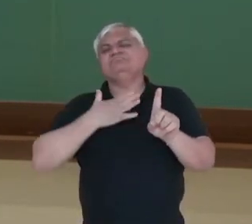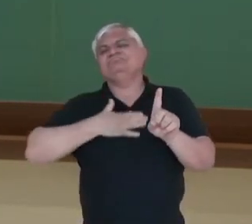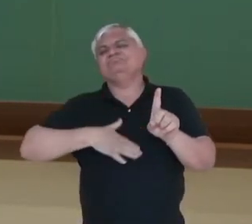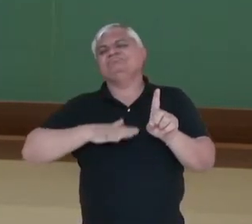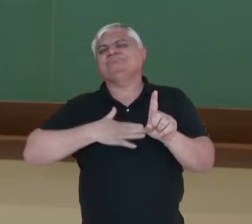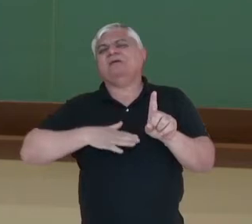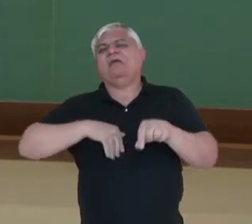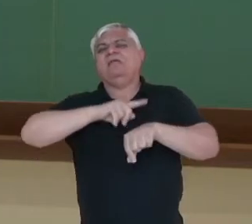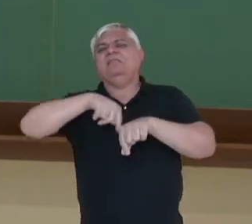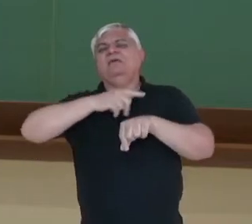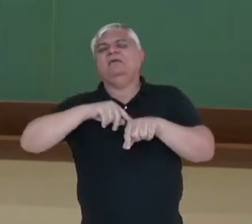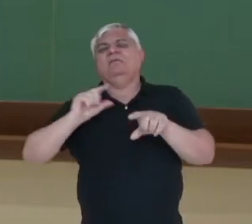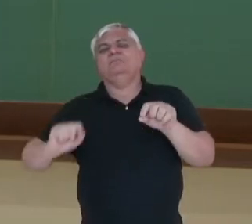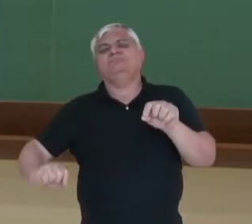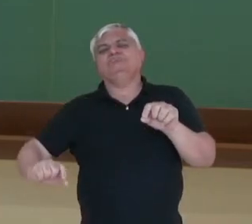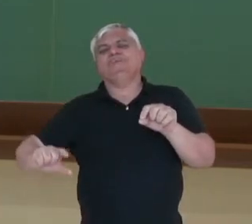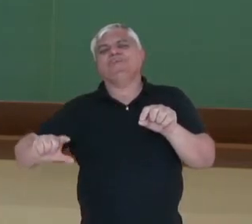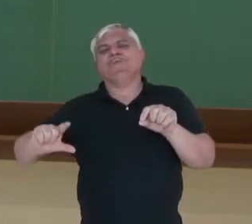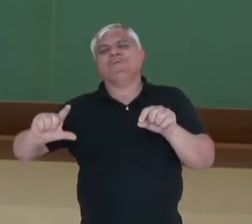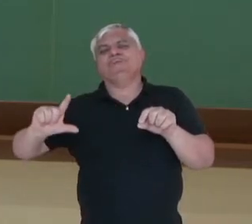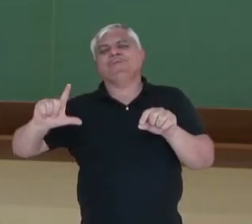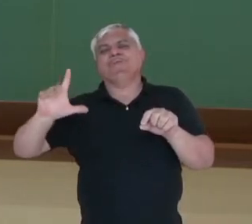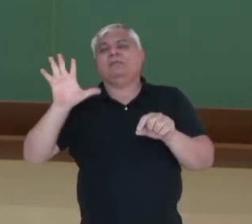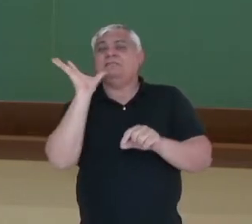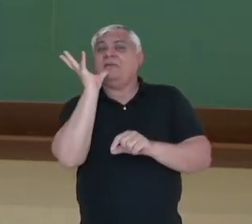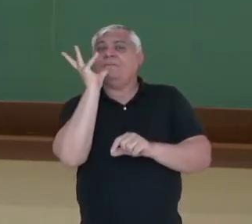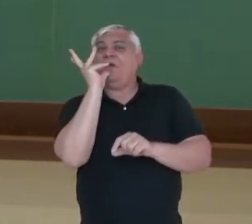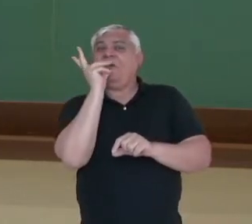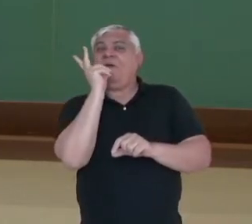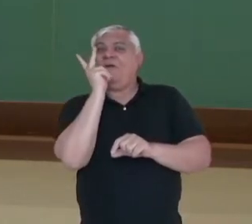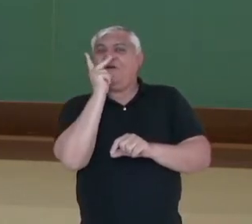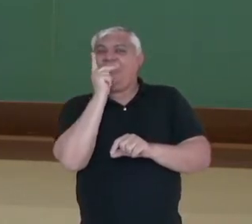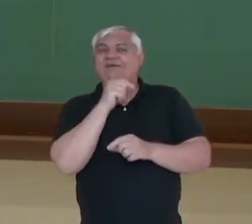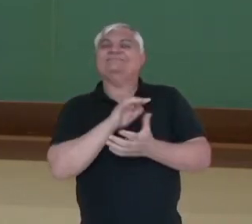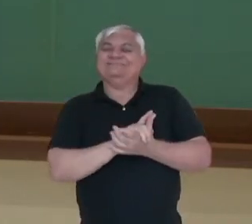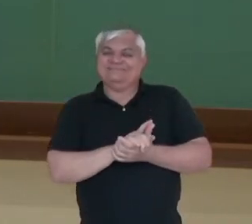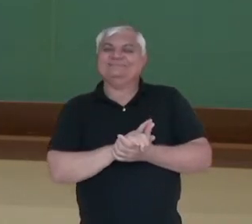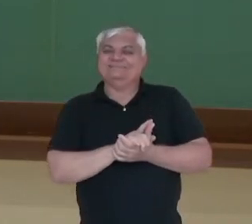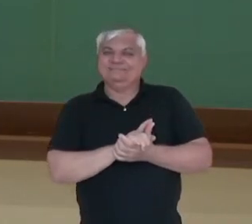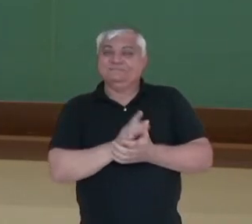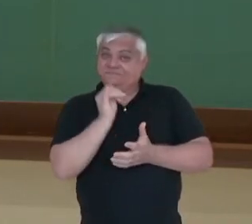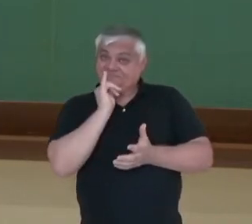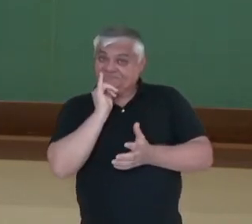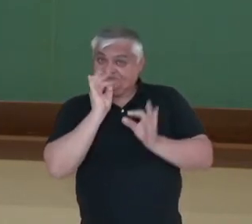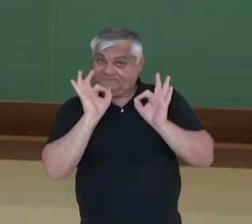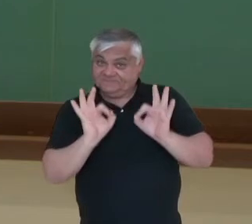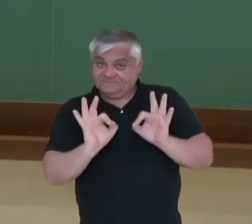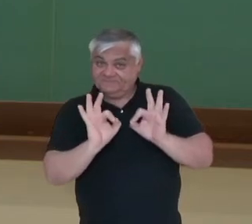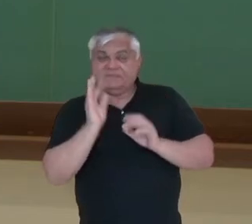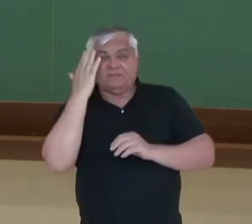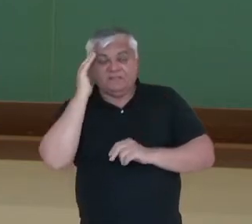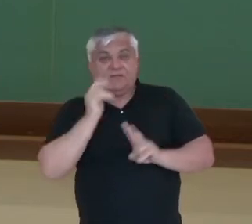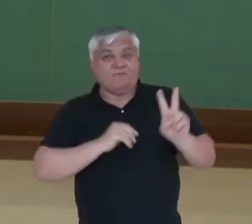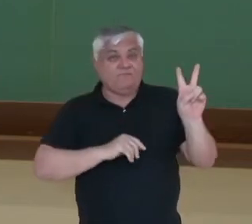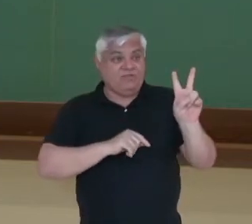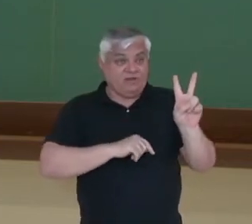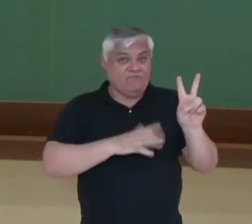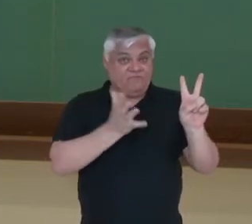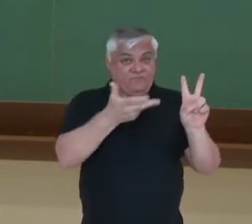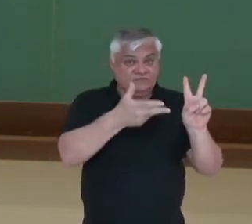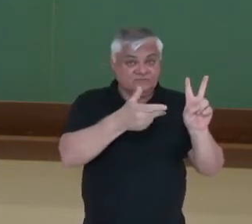eu vou demorar muito mais tempo para chegar até a praia, por exemplo, tá? Então, velocidade